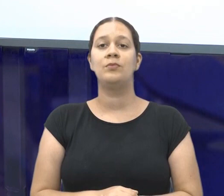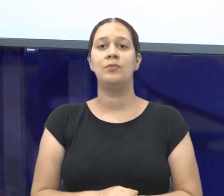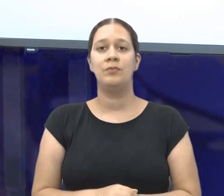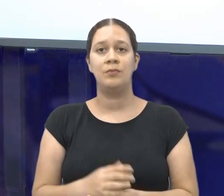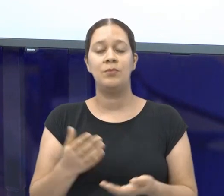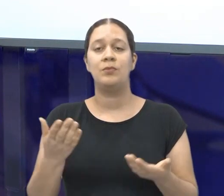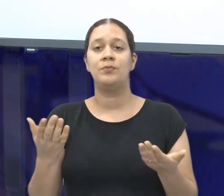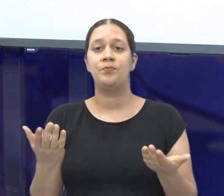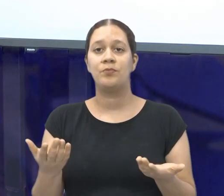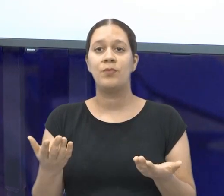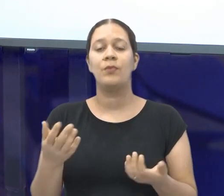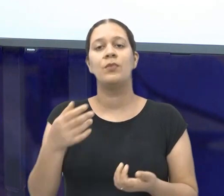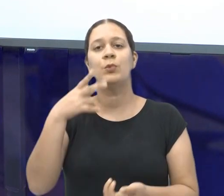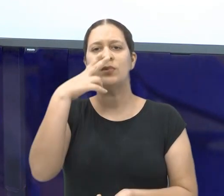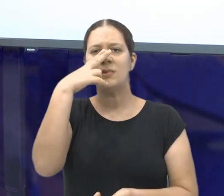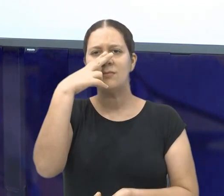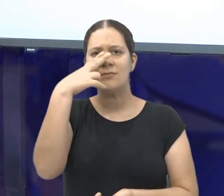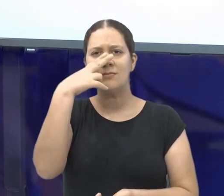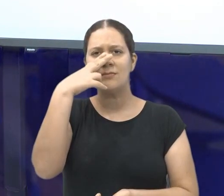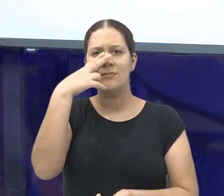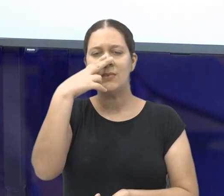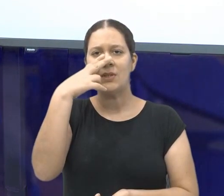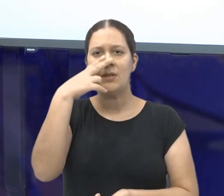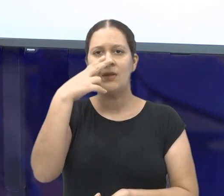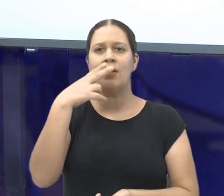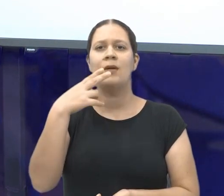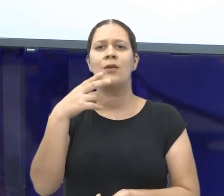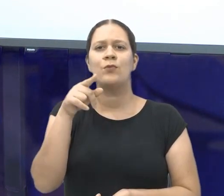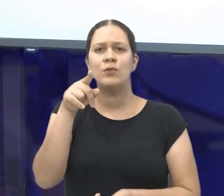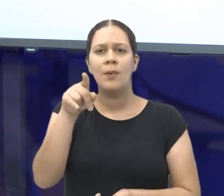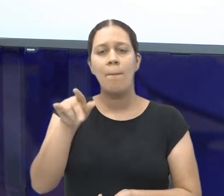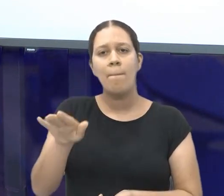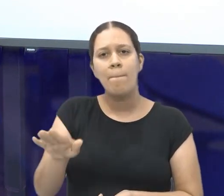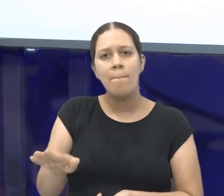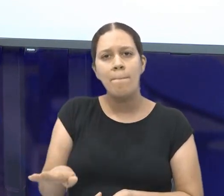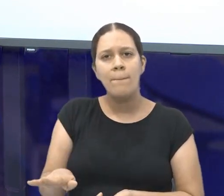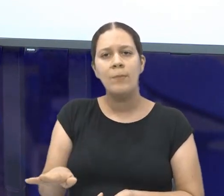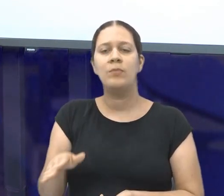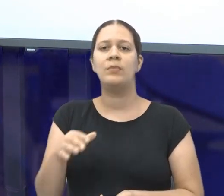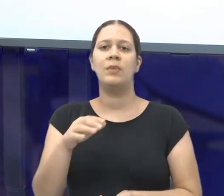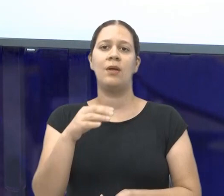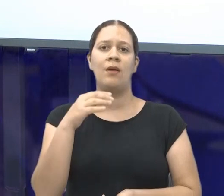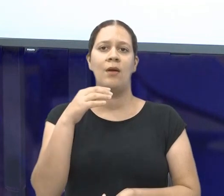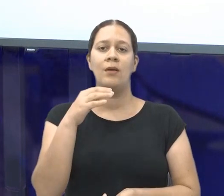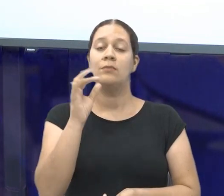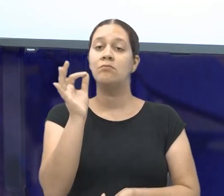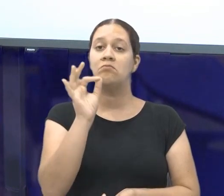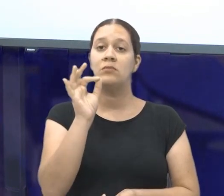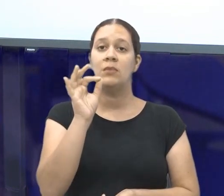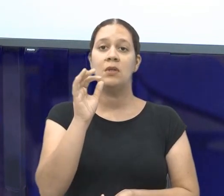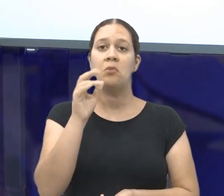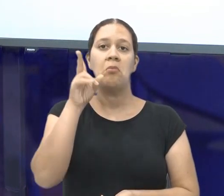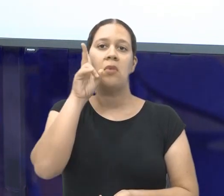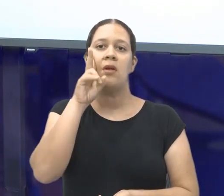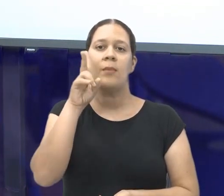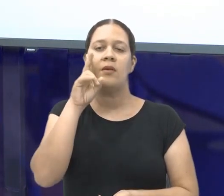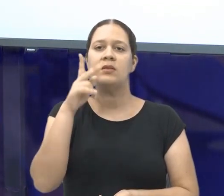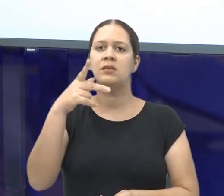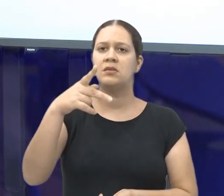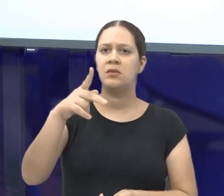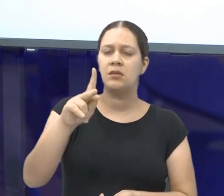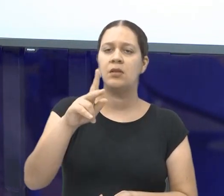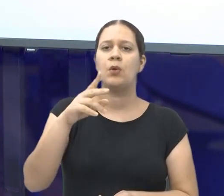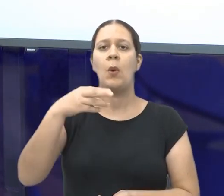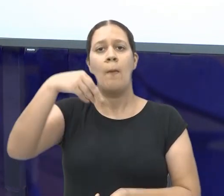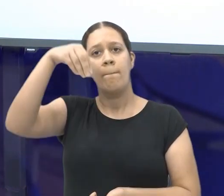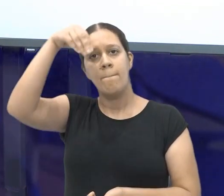são considerados cristãos, que é mesmo quando você era pequeno, nem se lembrava, por exemplo, né? Mas teus padrinhos, teus pais